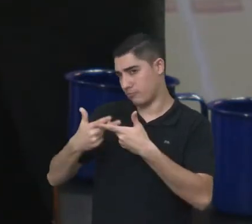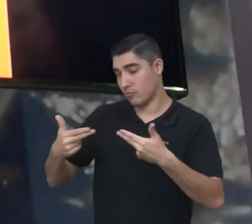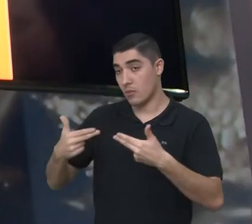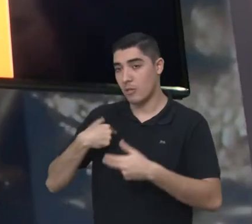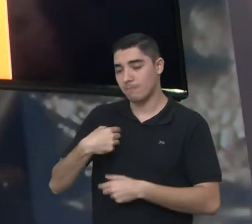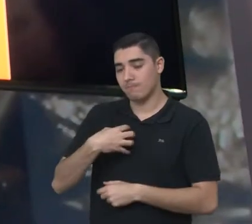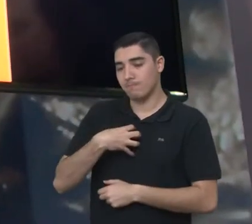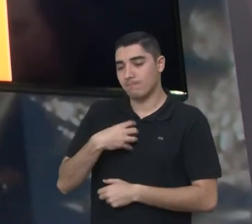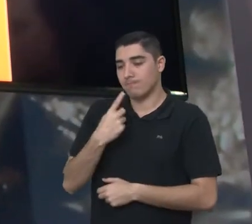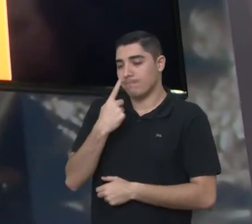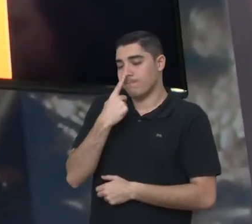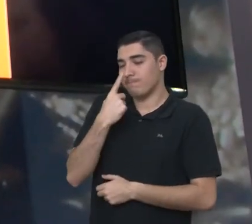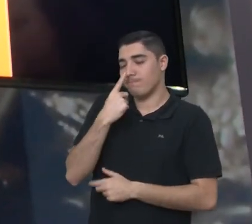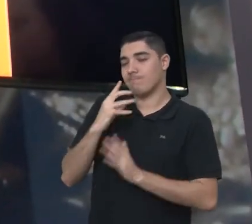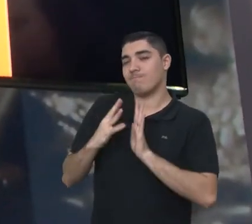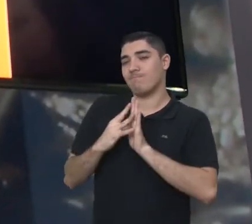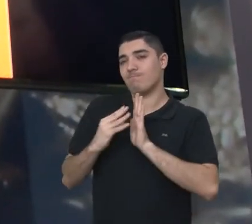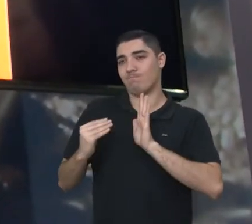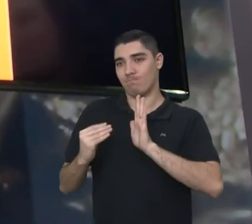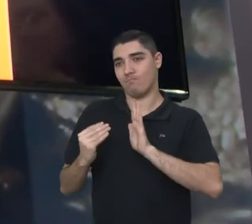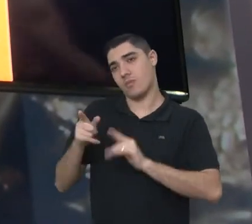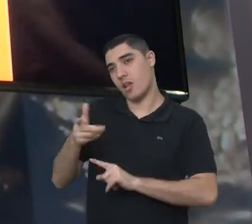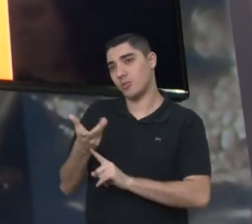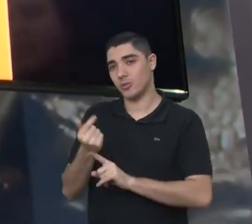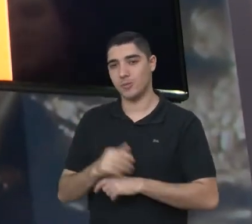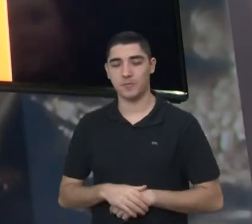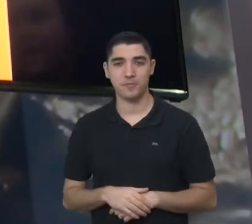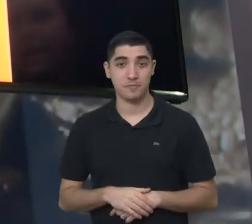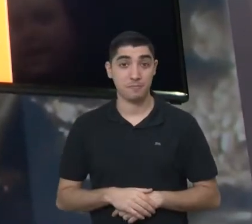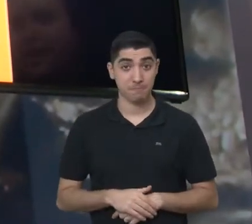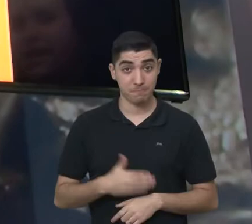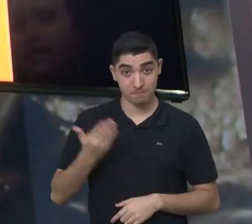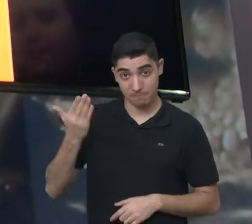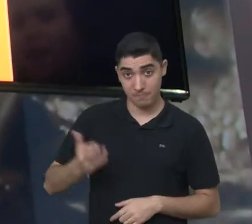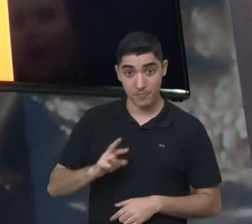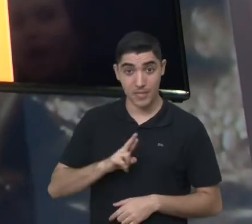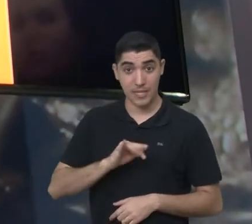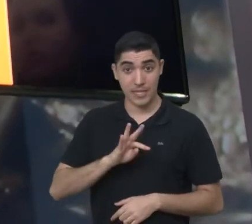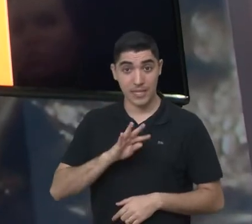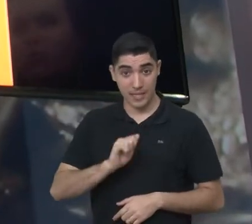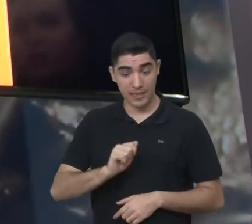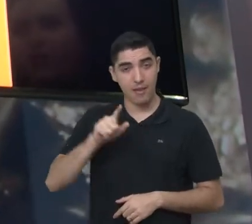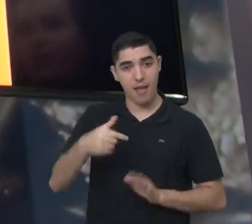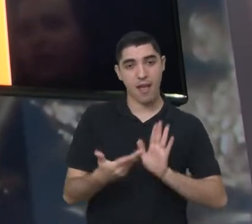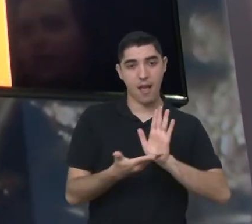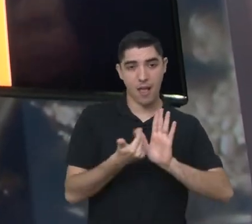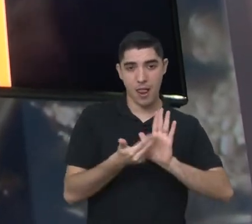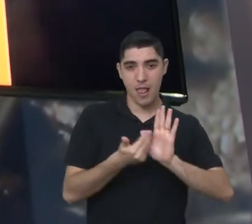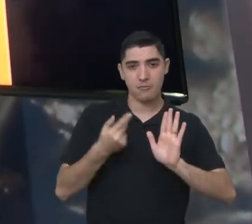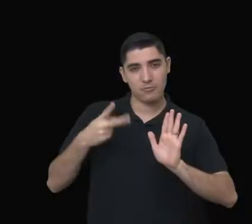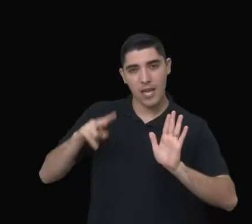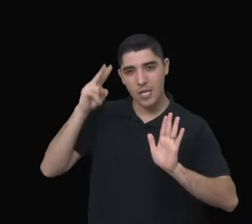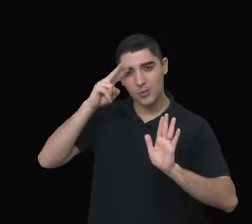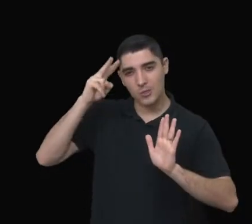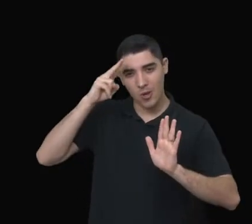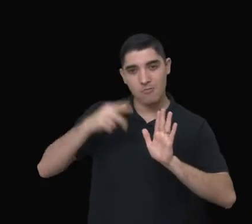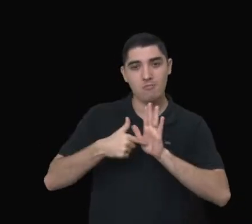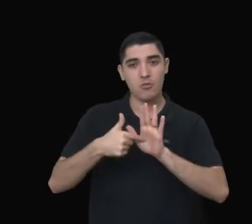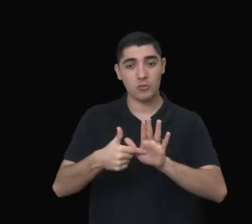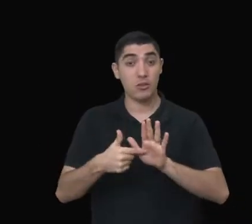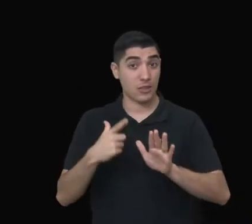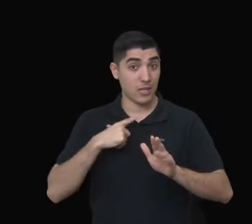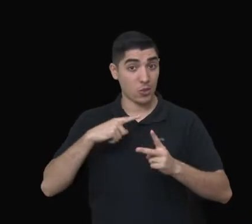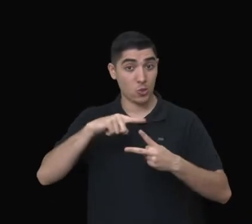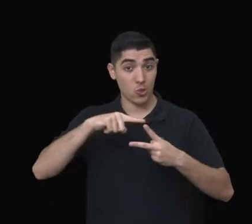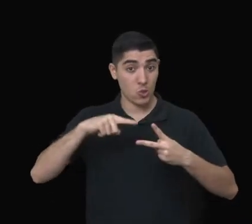foi muito inspirador como artista, assim. Então tá aí, Rita Lee em uma autobiografia, olha. Vocês ganharam